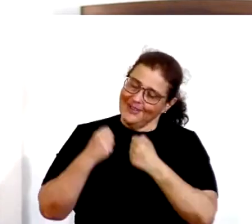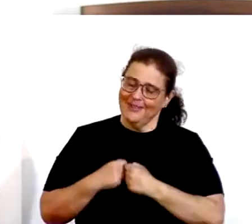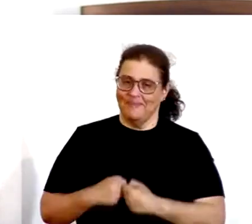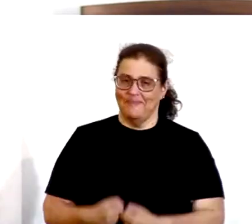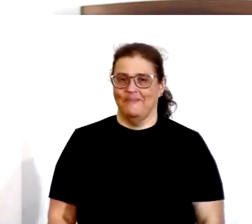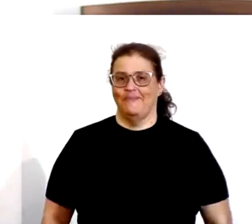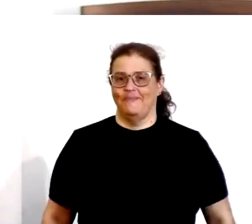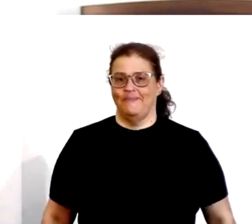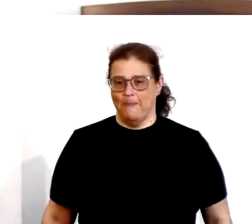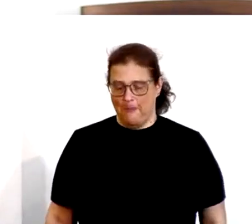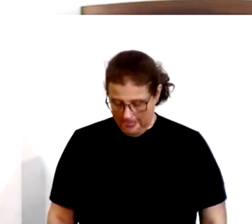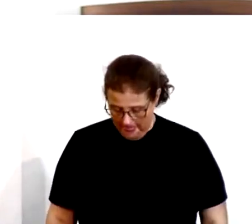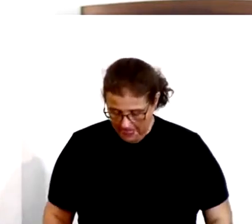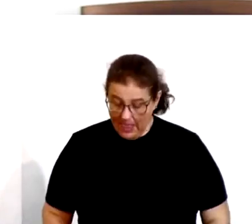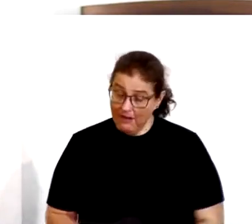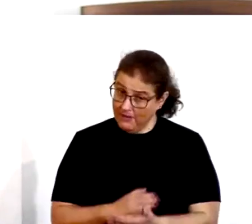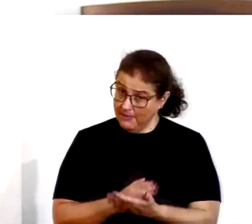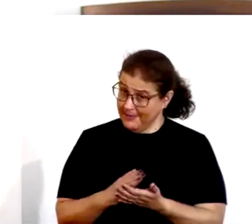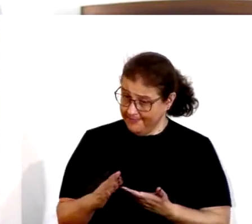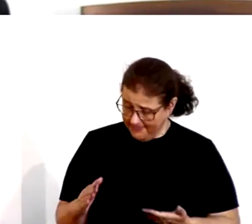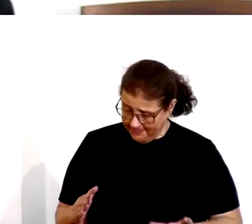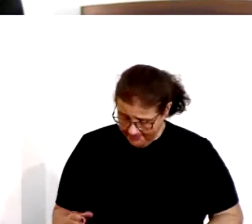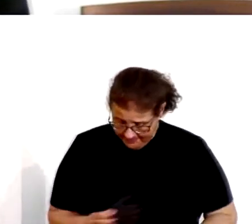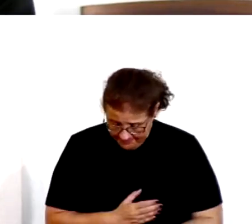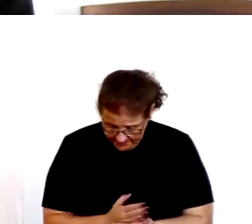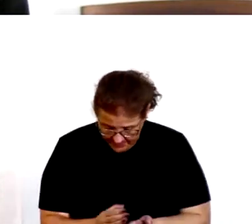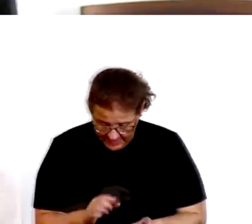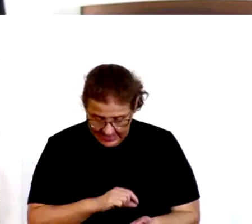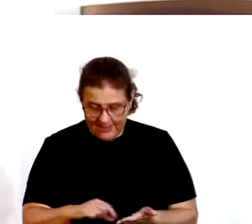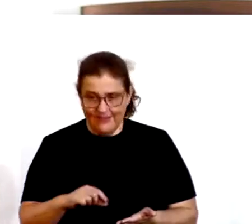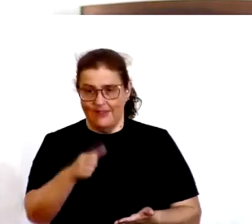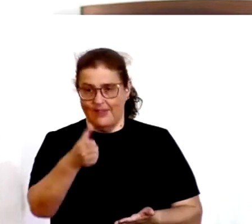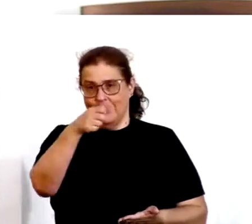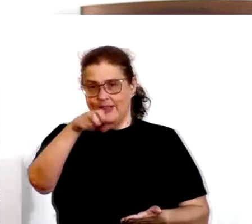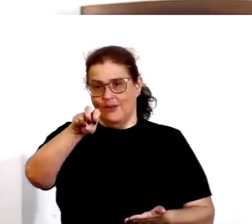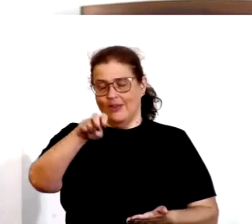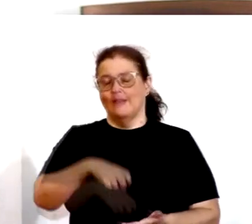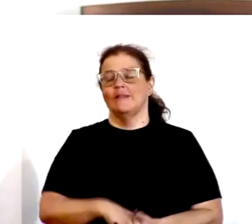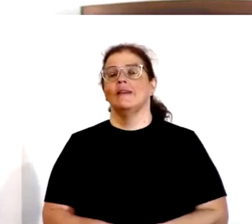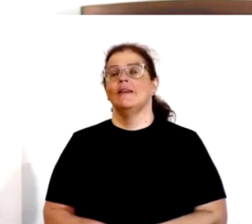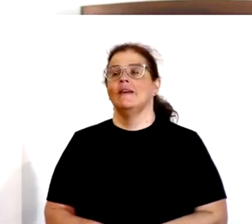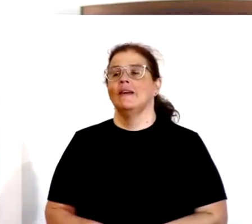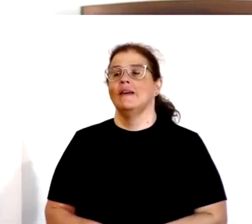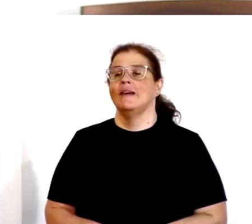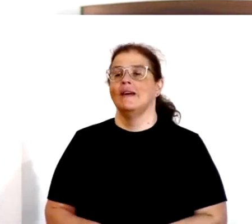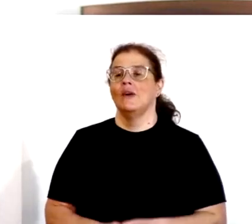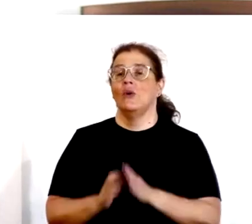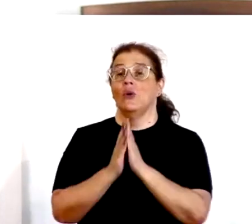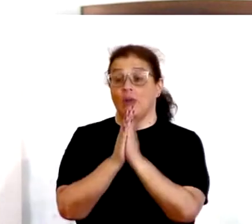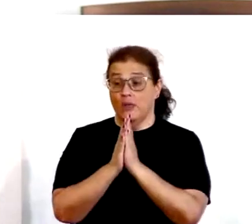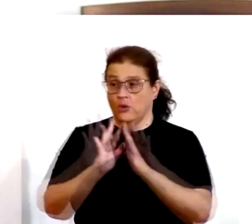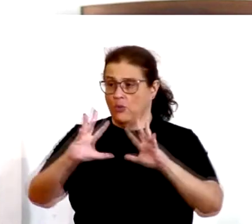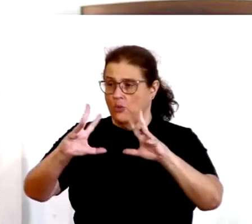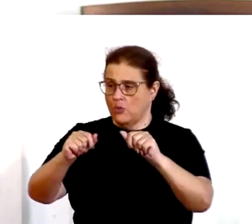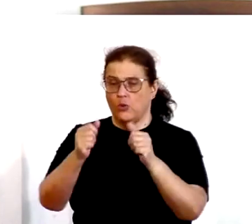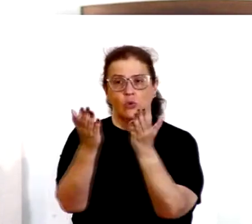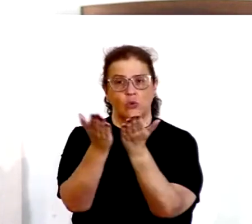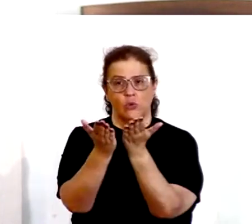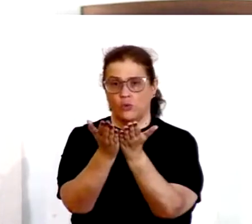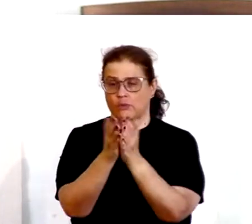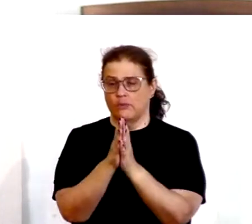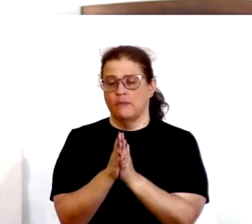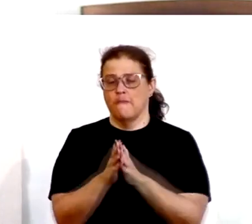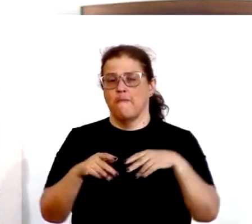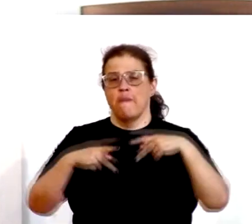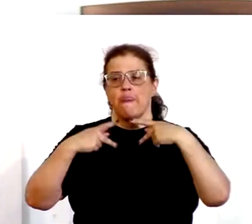também como salvos. E aí ele começa no versículo 15, orando por esses crentes e